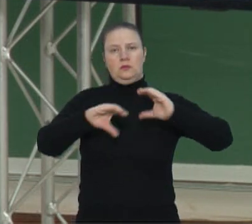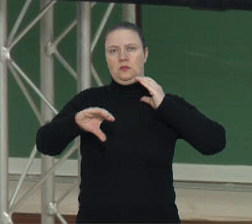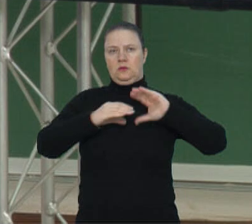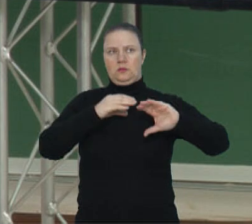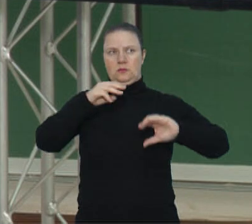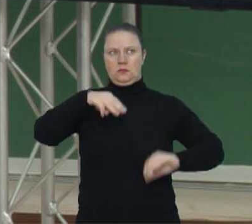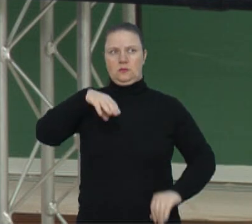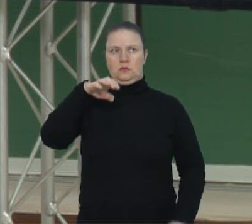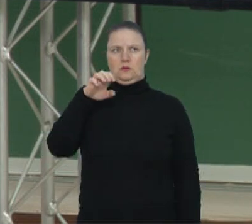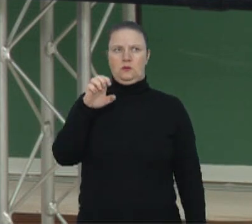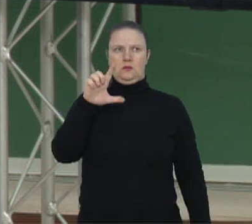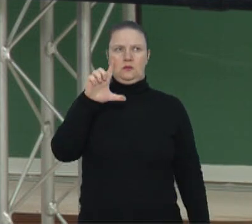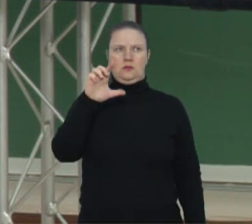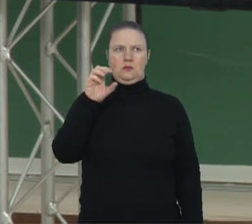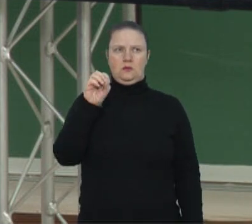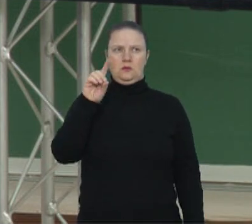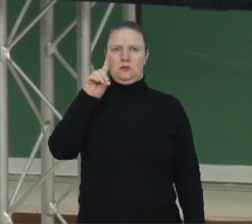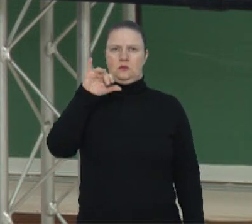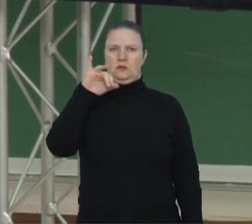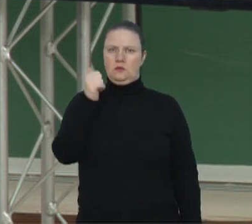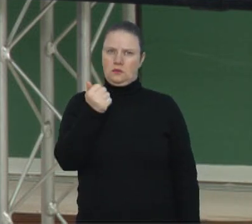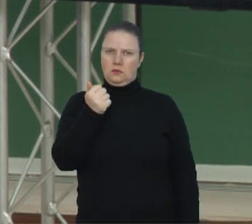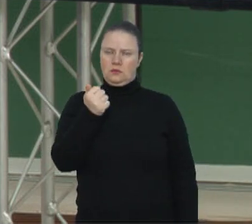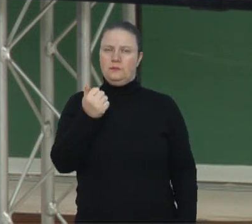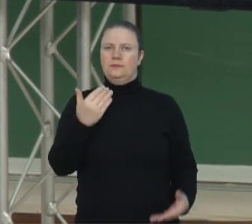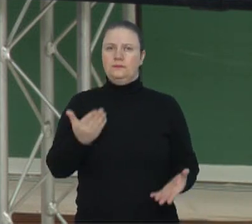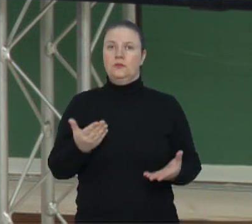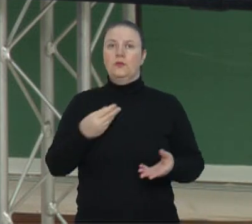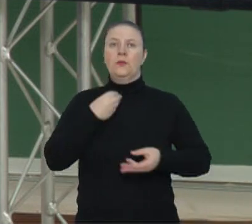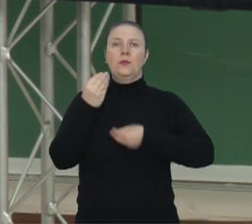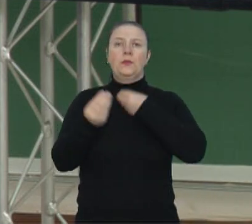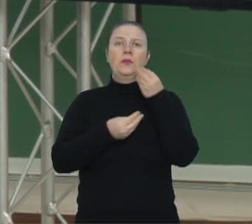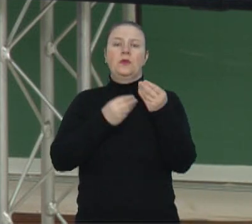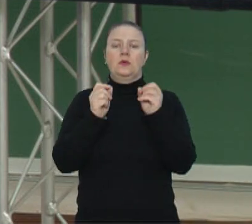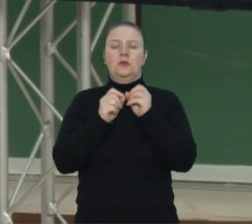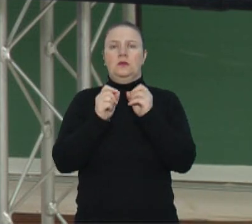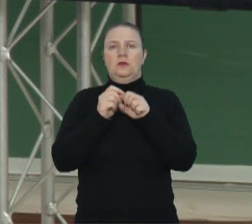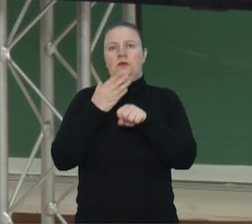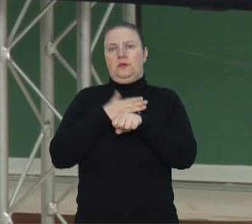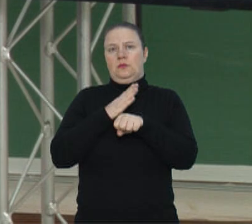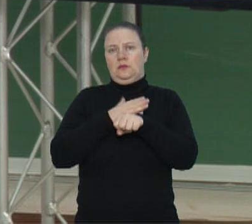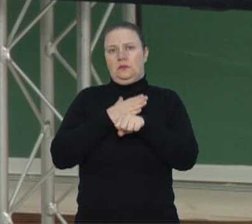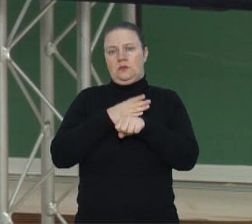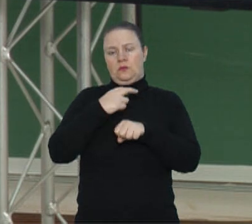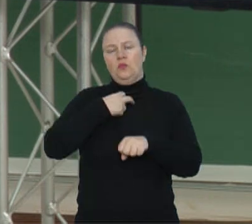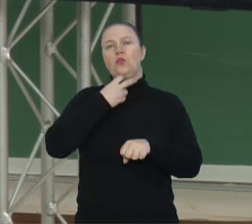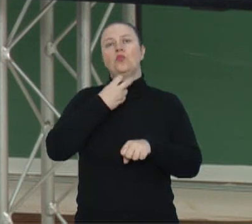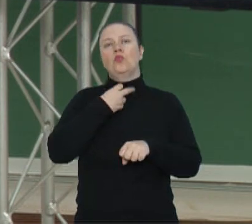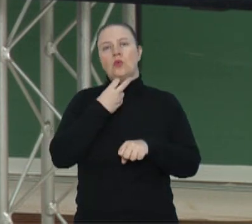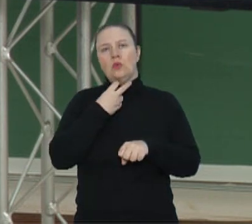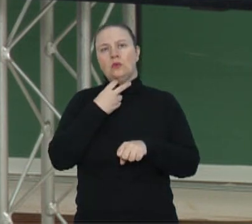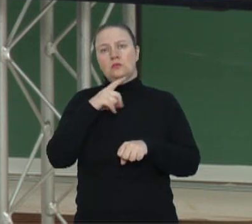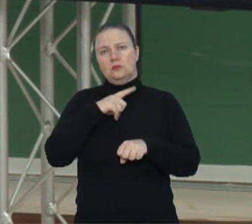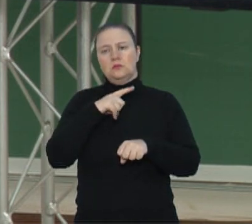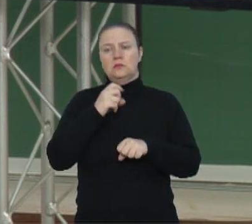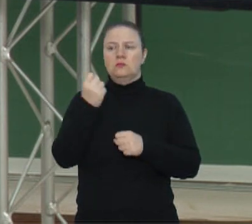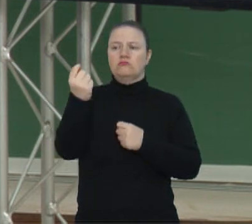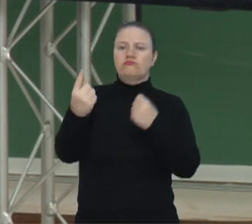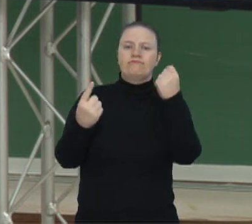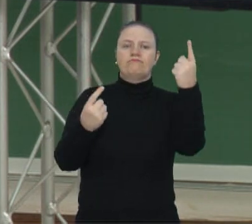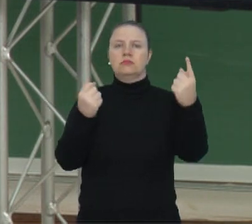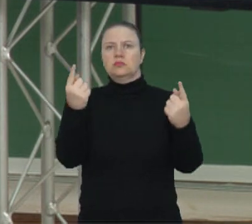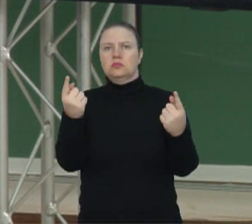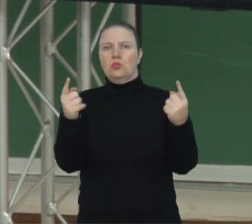melodia, porque não tem como, né, eu fazer com a minha voz uma... Na verdade, tem alguns músicos que fazem isso, mas é